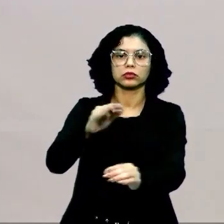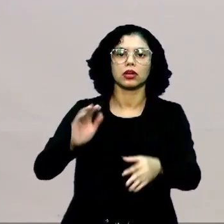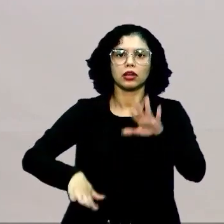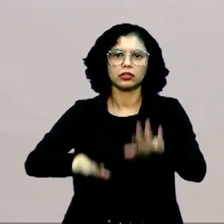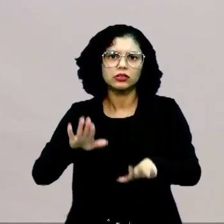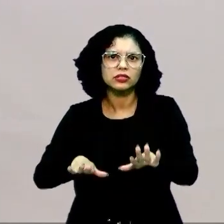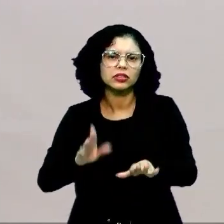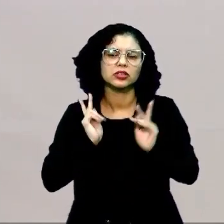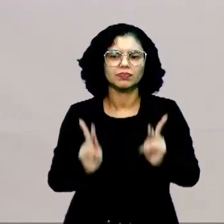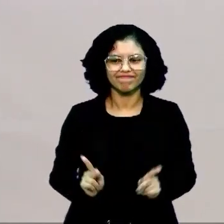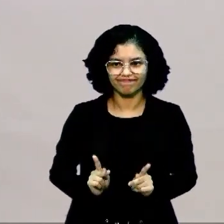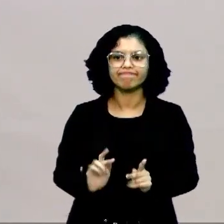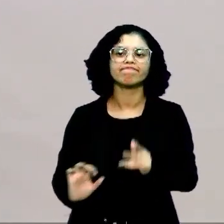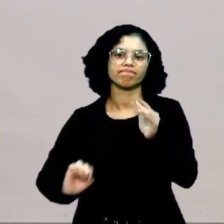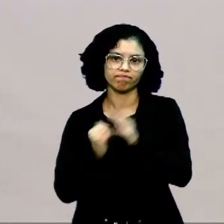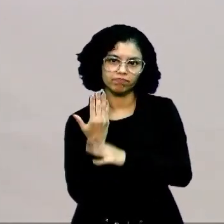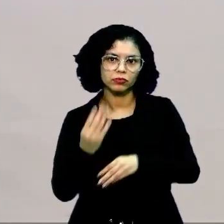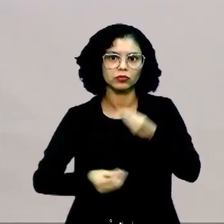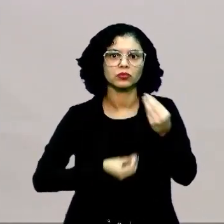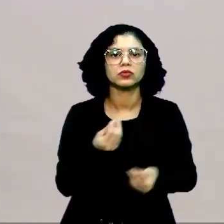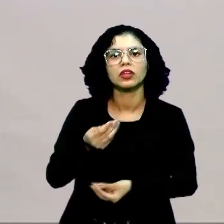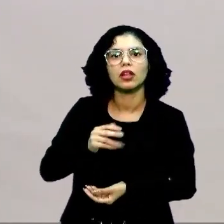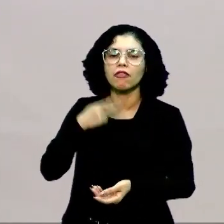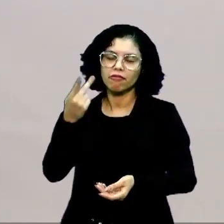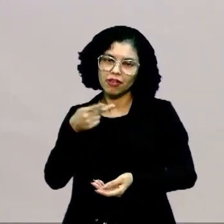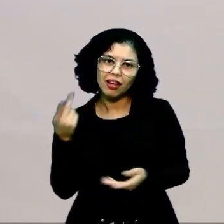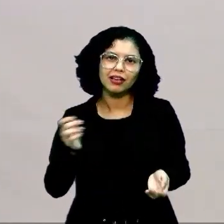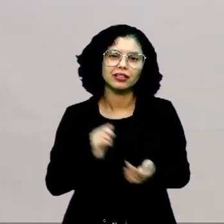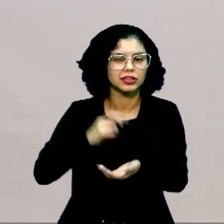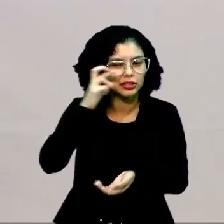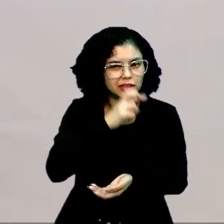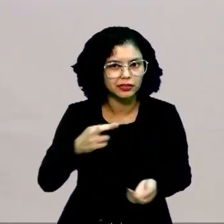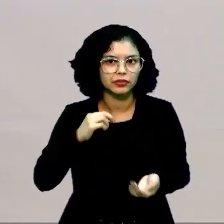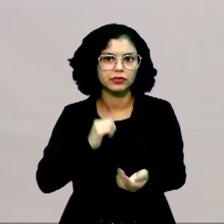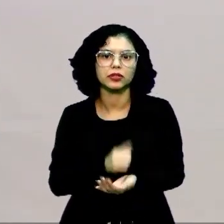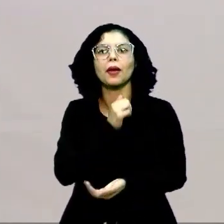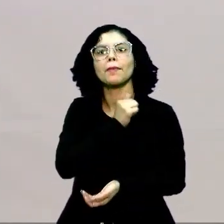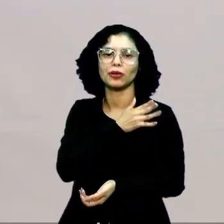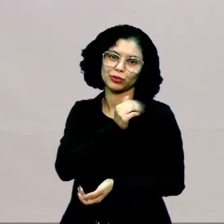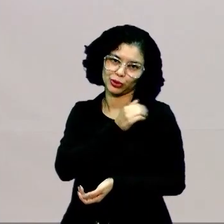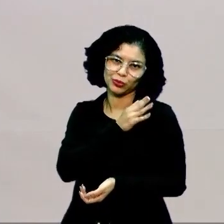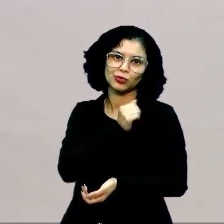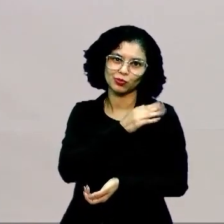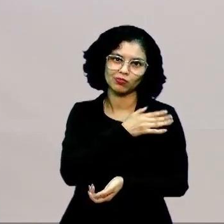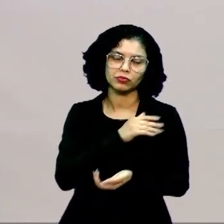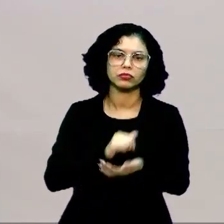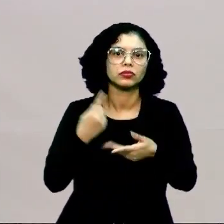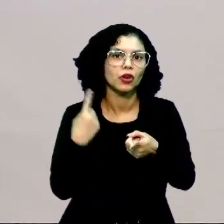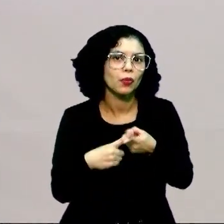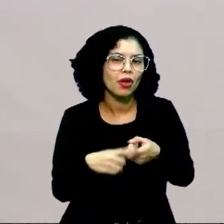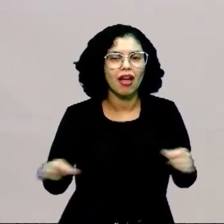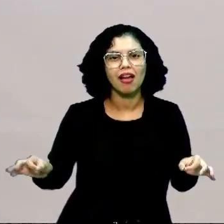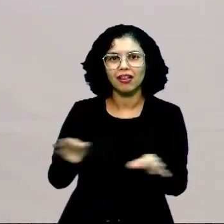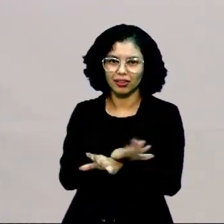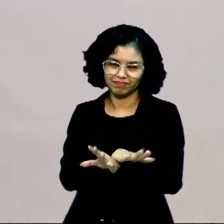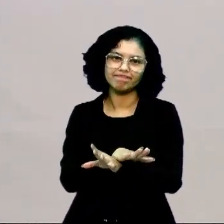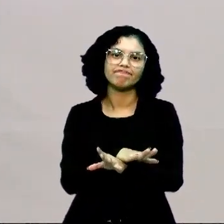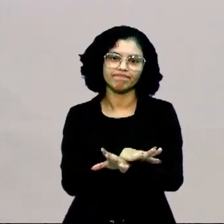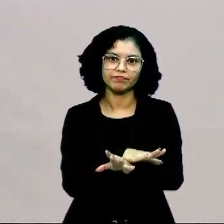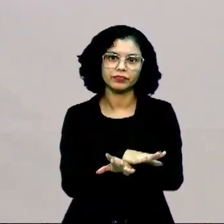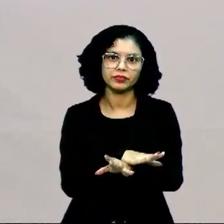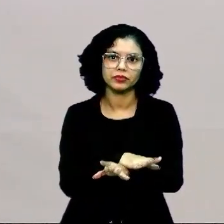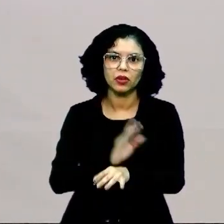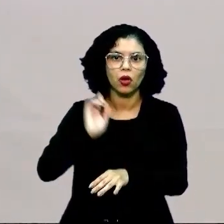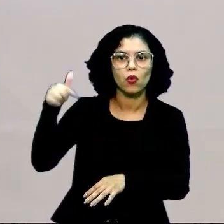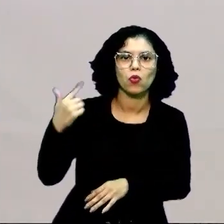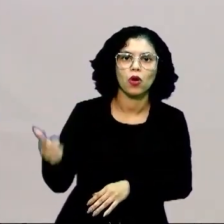inclusive, posturas, comentários, análises preconceituosos, porque acabam correspondendo